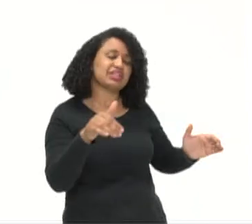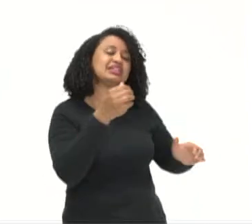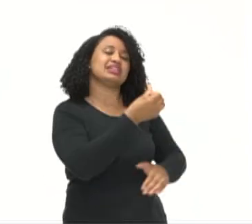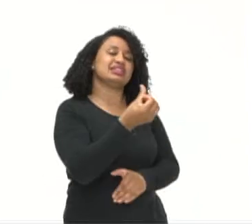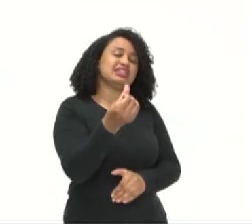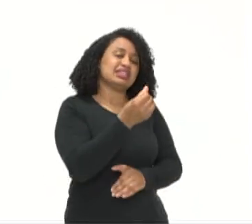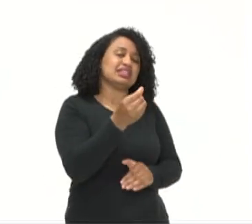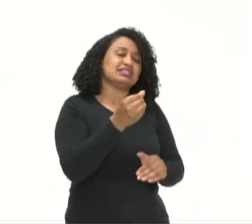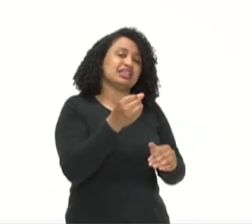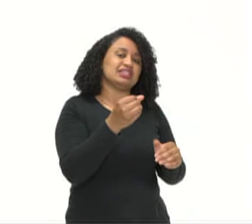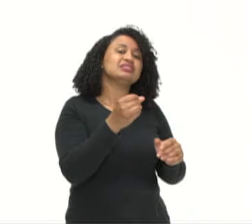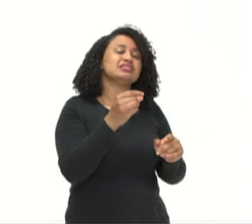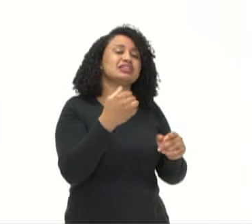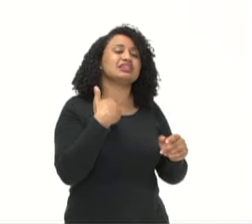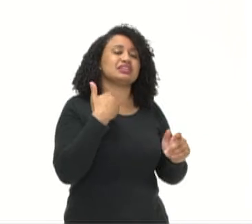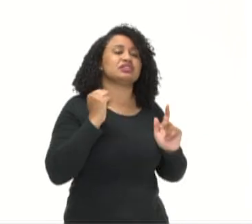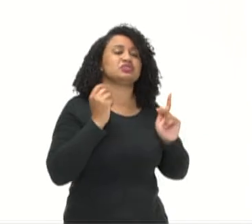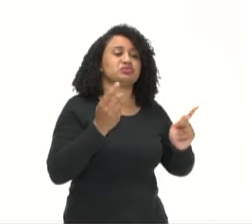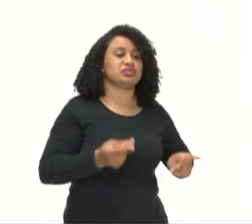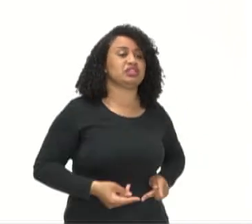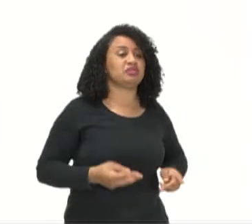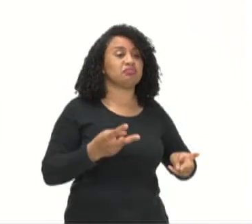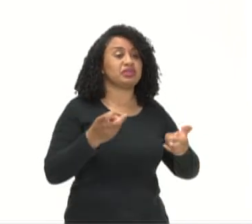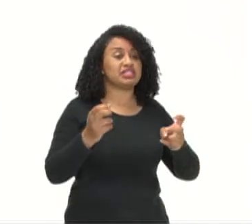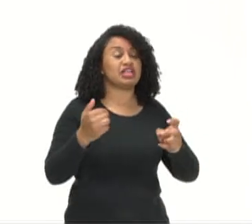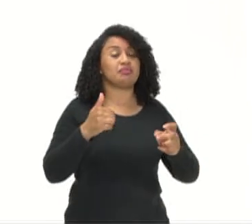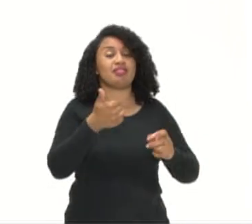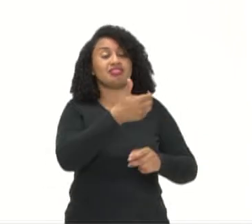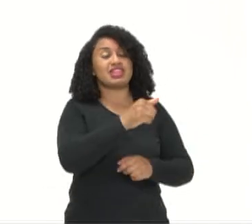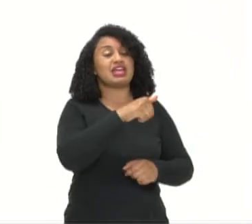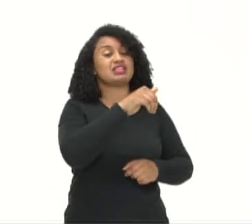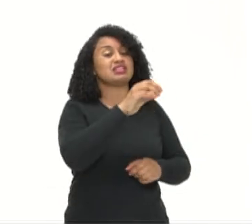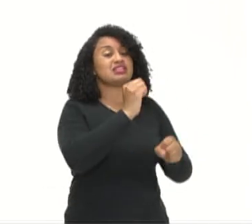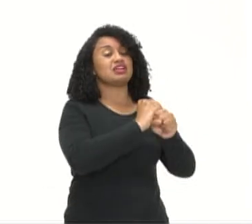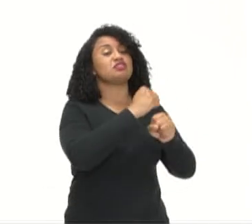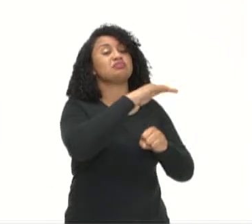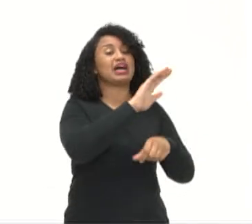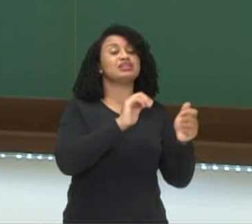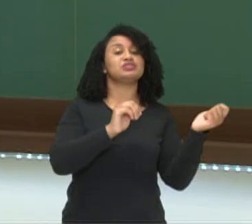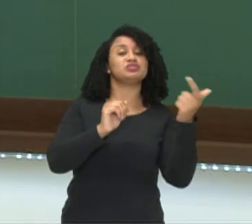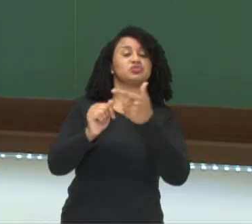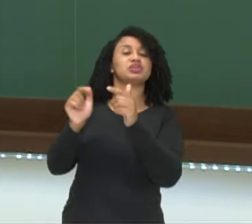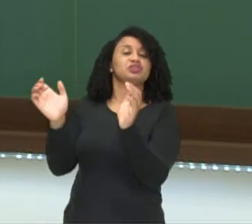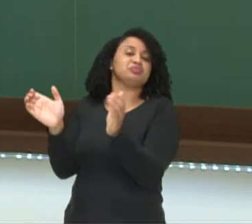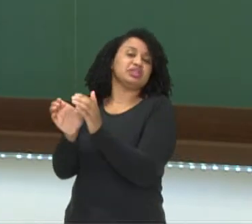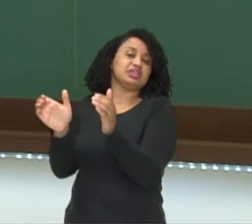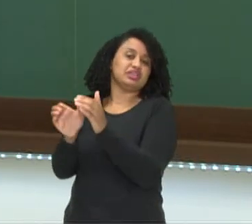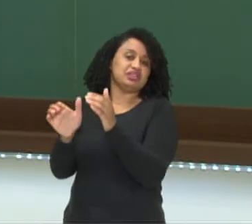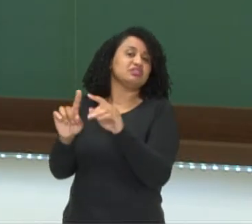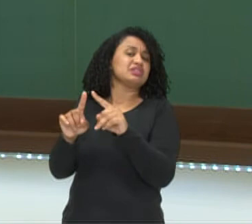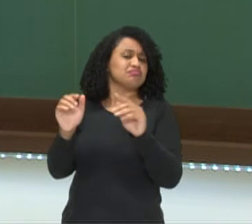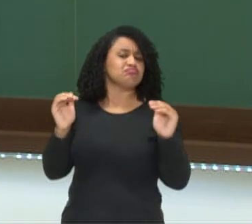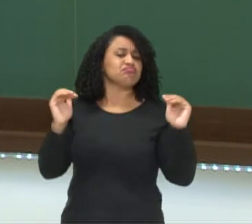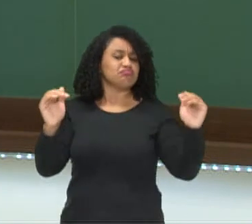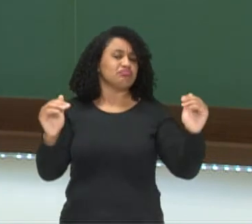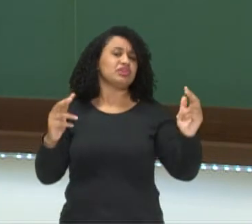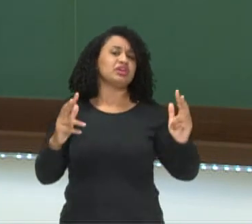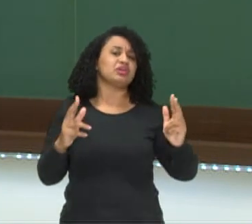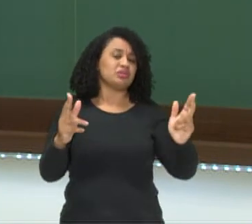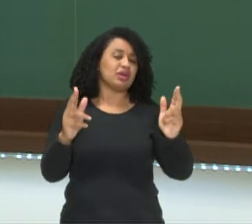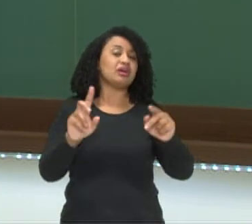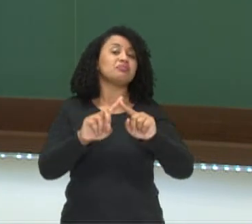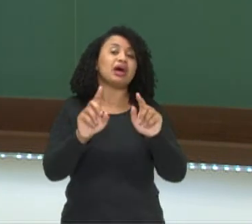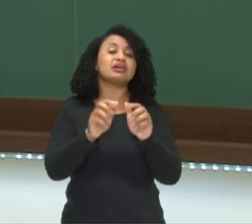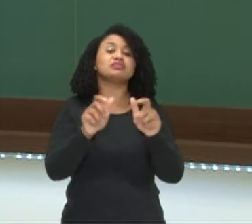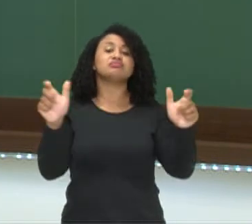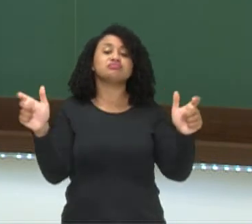para 66. Repare que é 10 anos mais velho do que o outro cão, tendo a mesma idade, mas apenas por ser